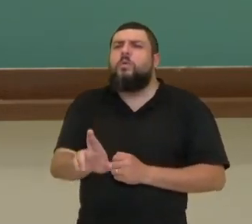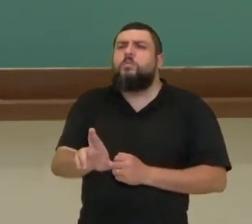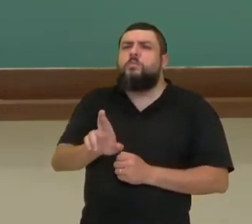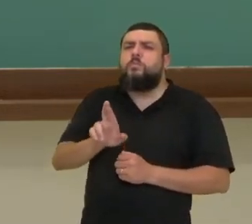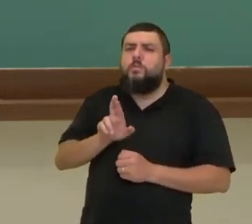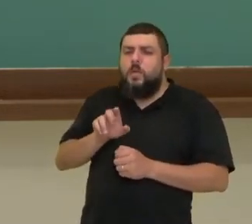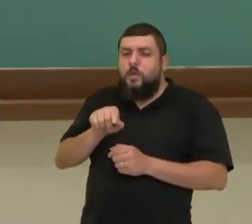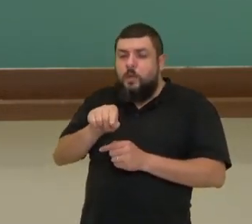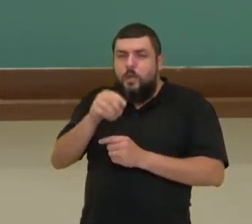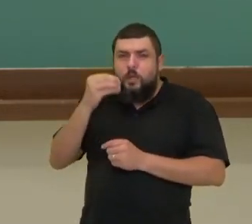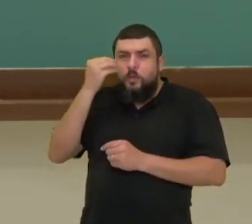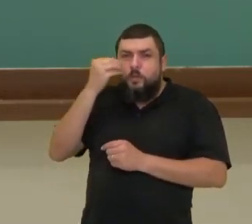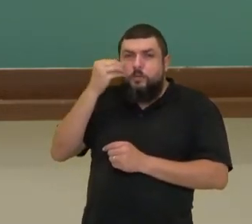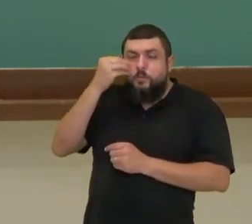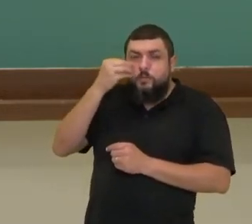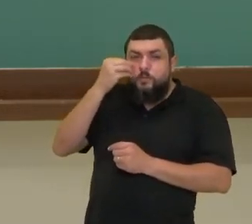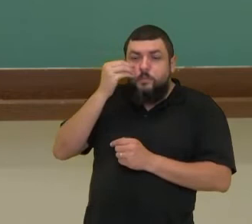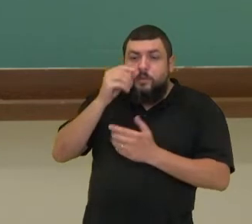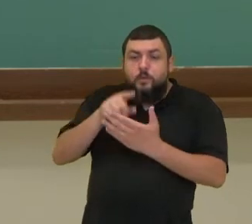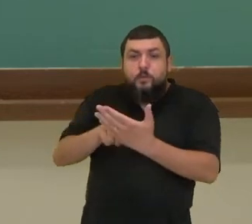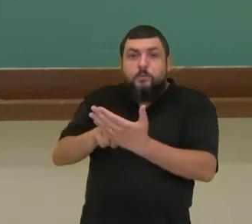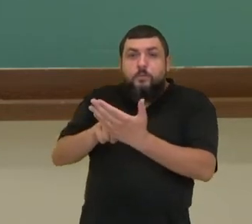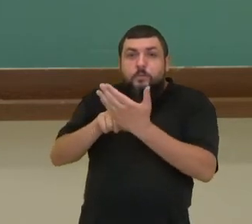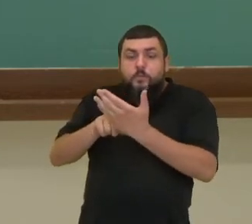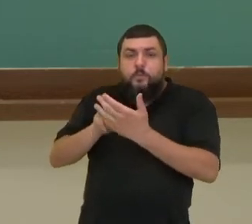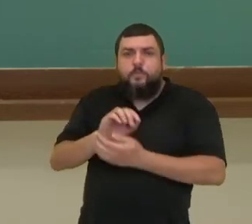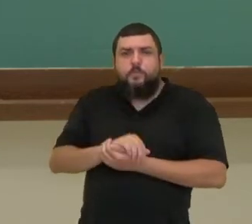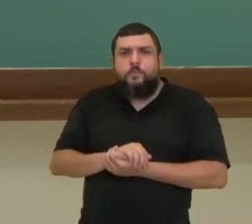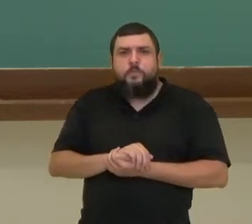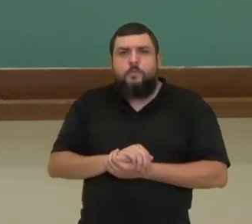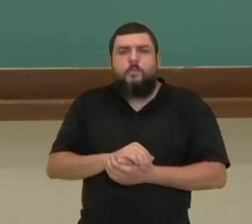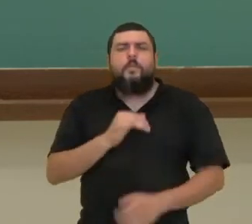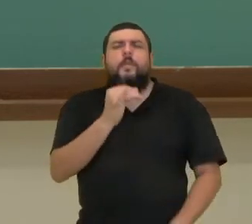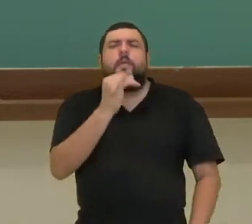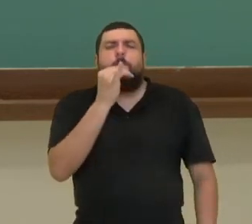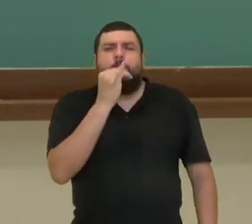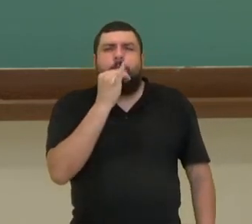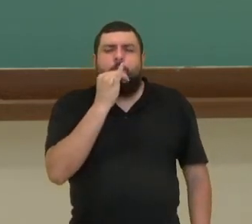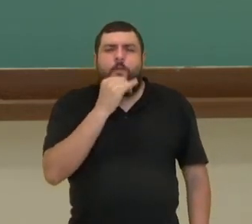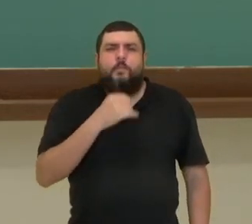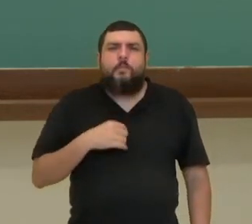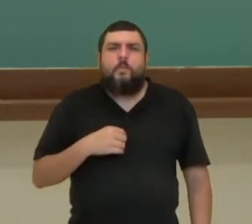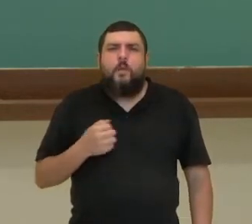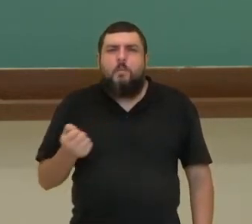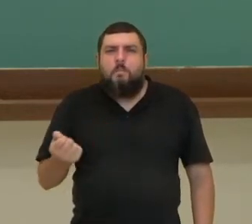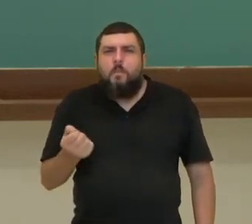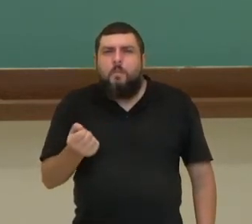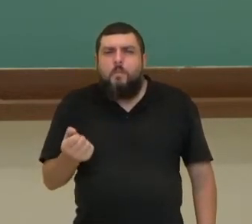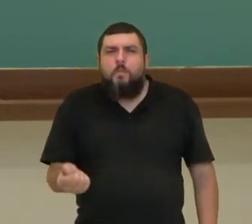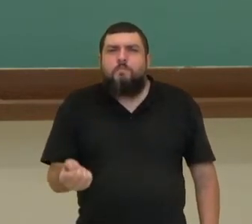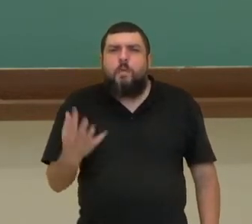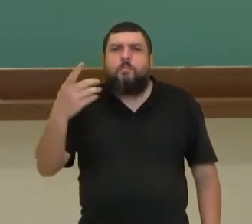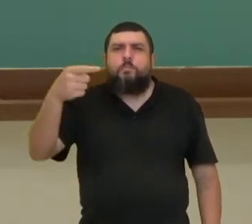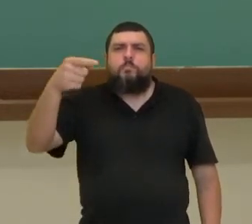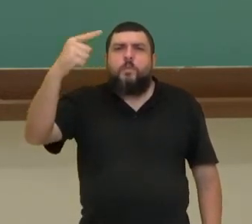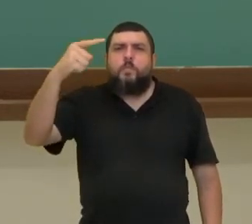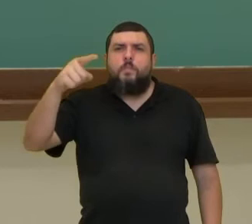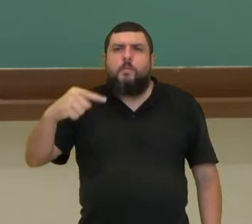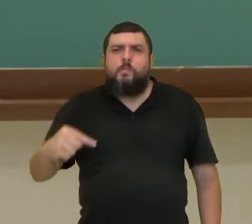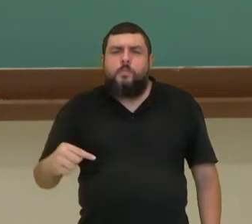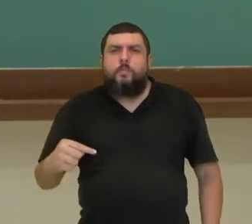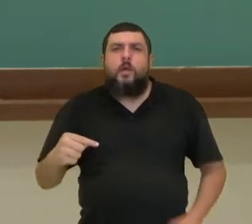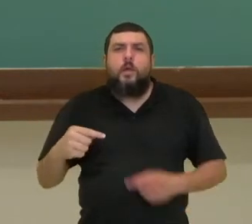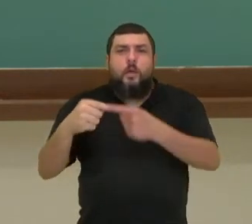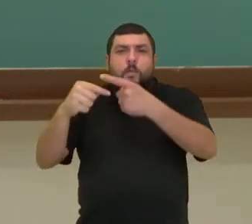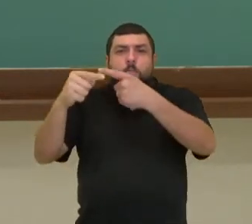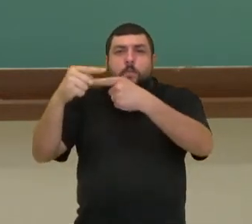determinado experimento aleatório pode ter. Por exemplo, quando eu jogo um dado, o fato de jogar o dado